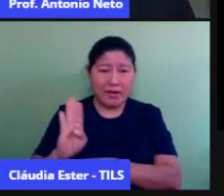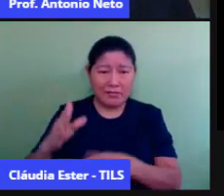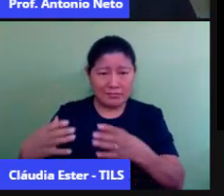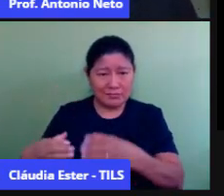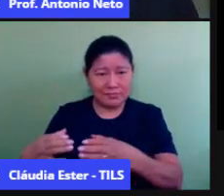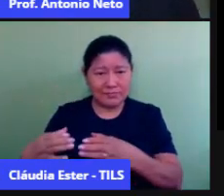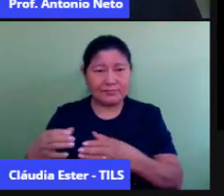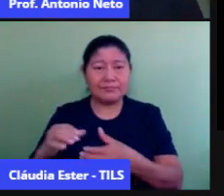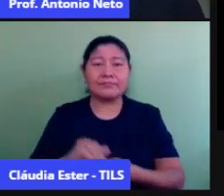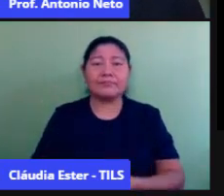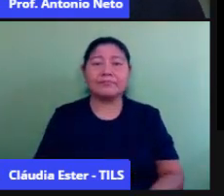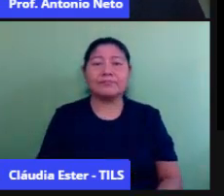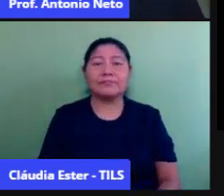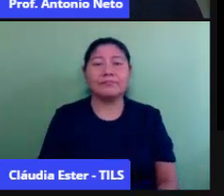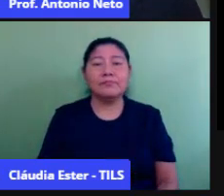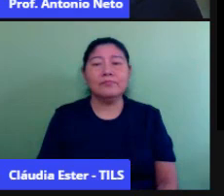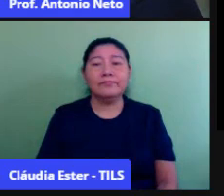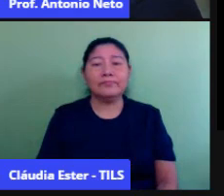Continuando.